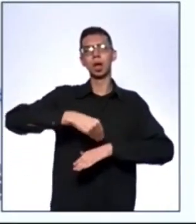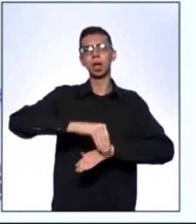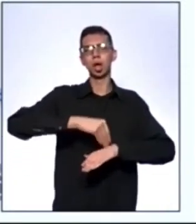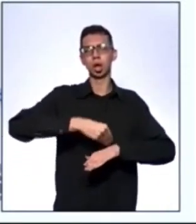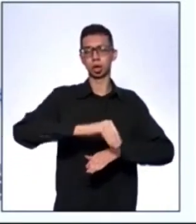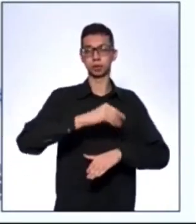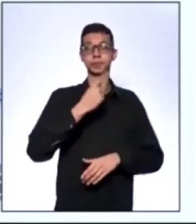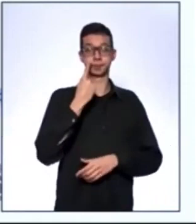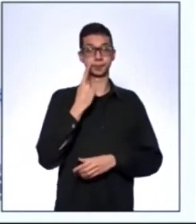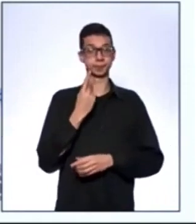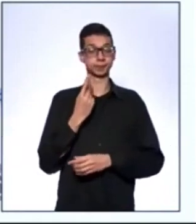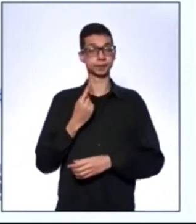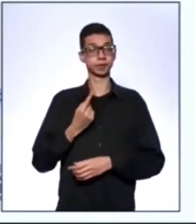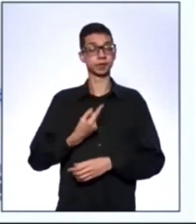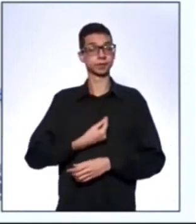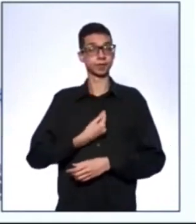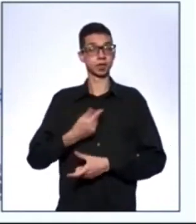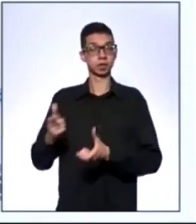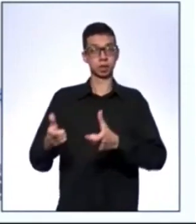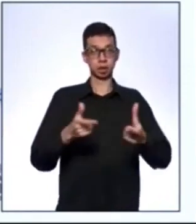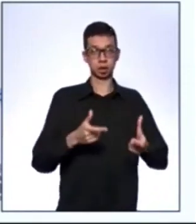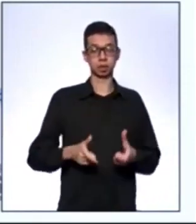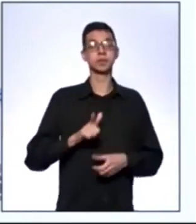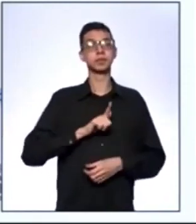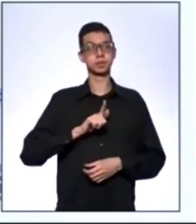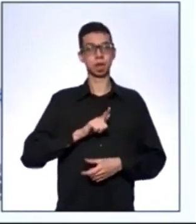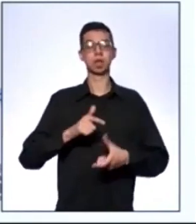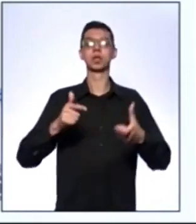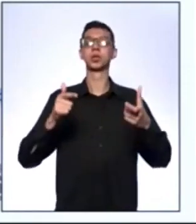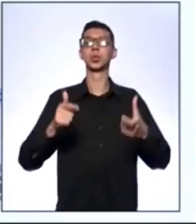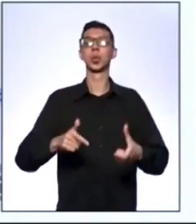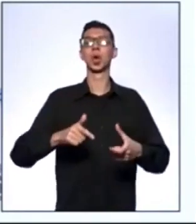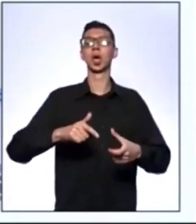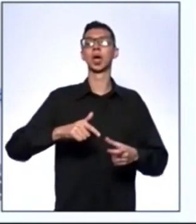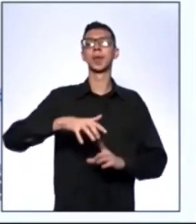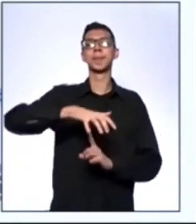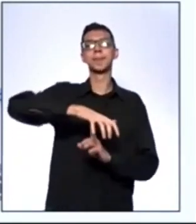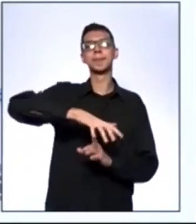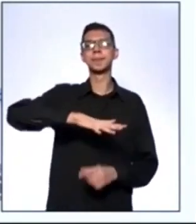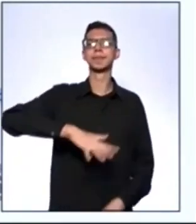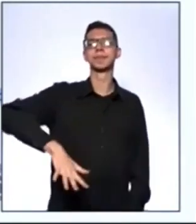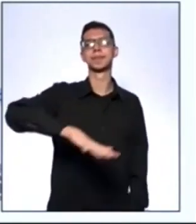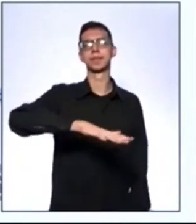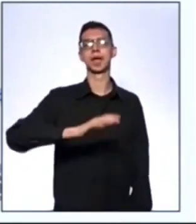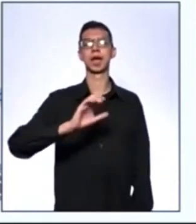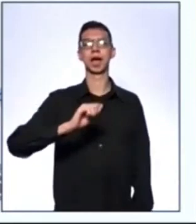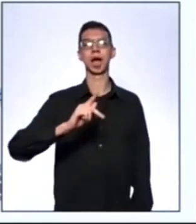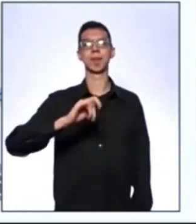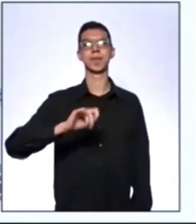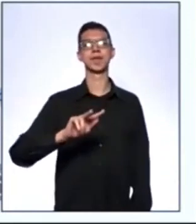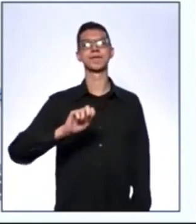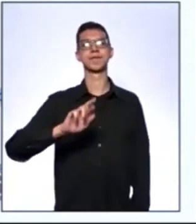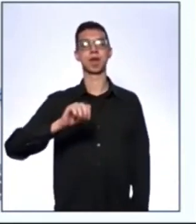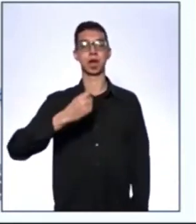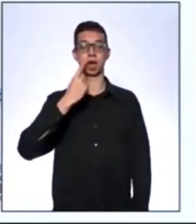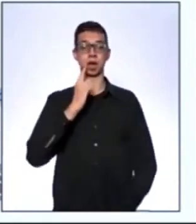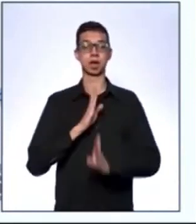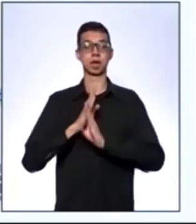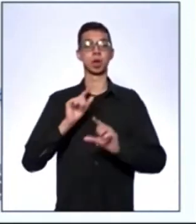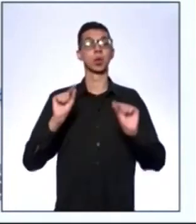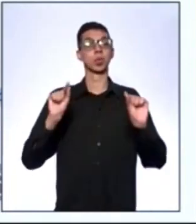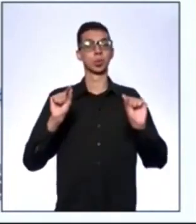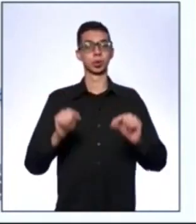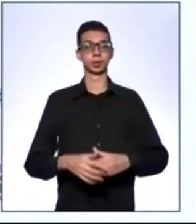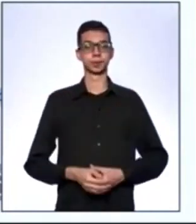existentes, no Parque Serra da Capivara, revelam o nomadismo do homem pré-histórico das Américas e o seu desconhecimento